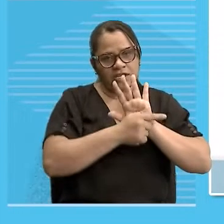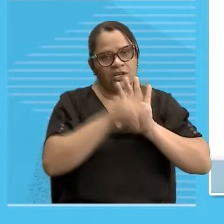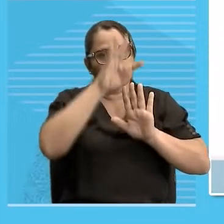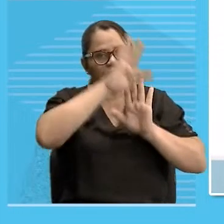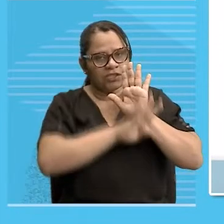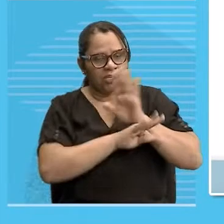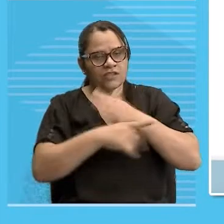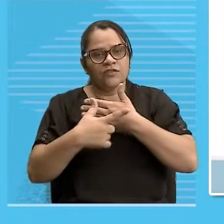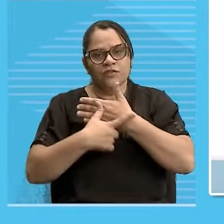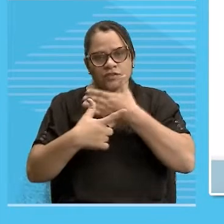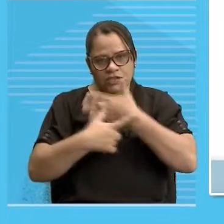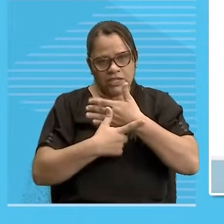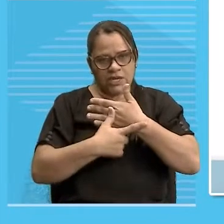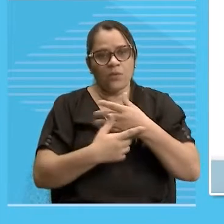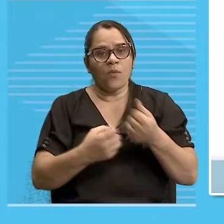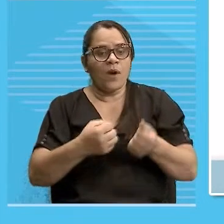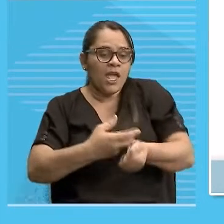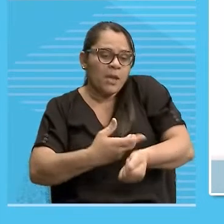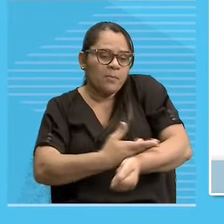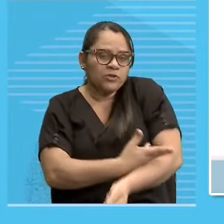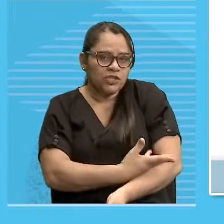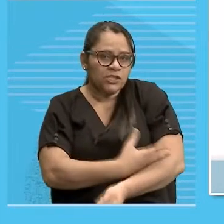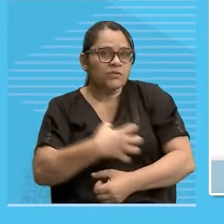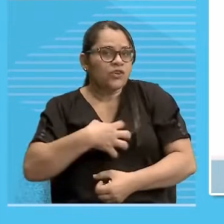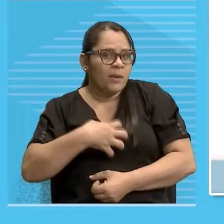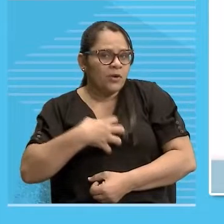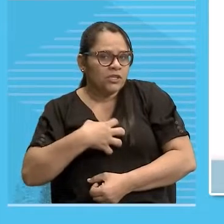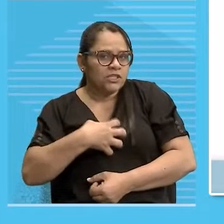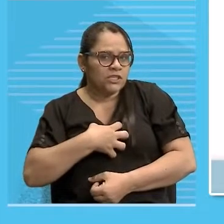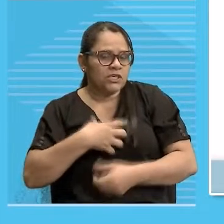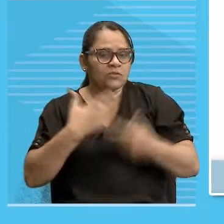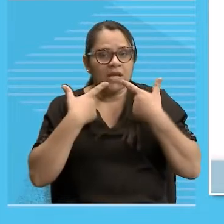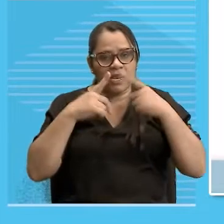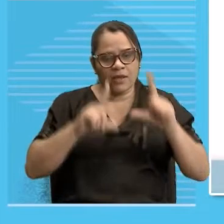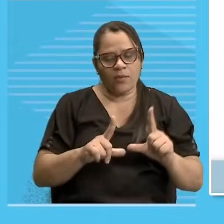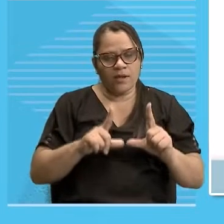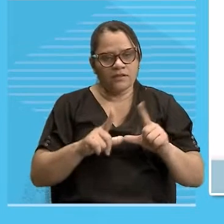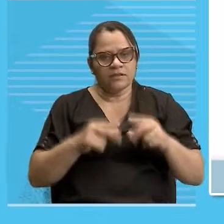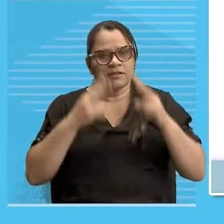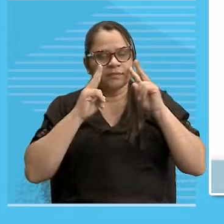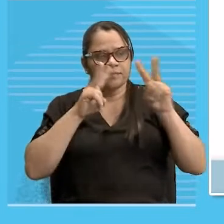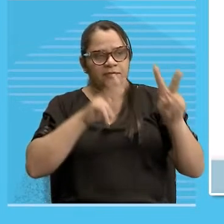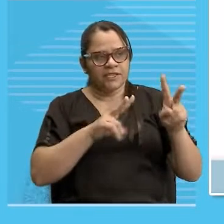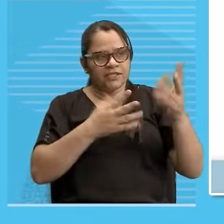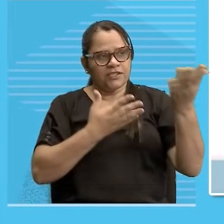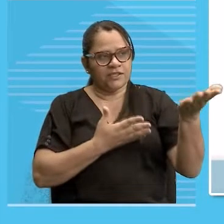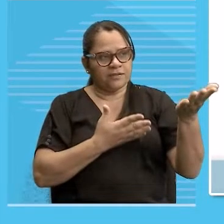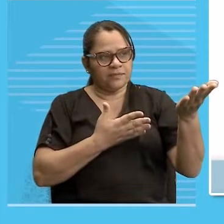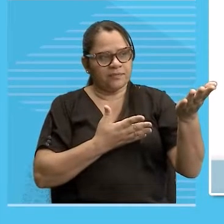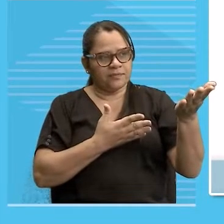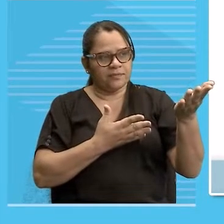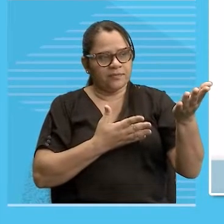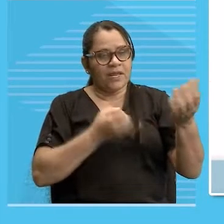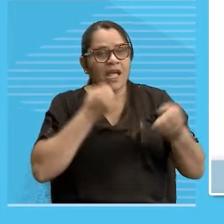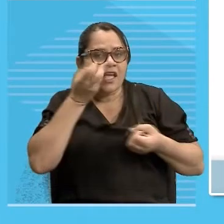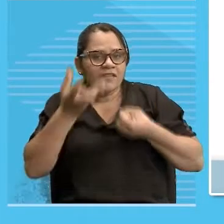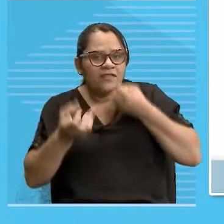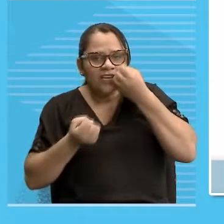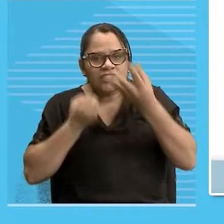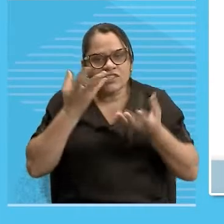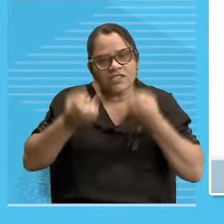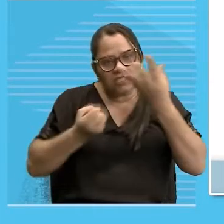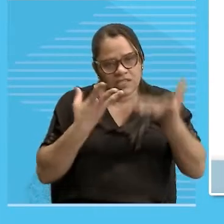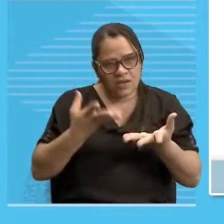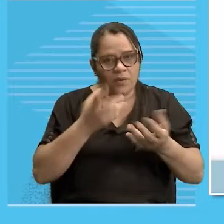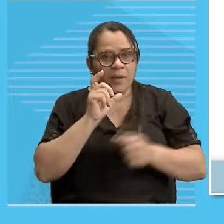a função emotiva ou expressiva da linguagem. Sim, querido estudante. A interjeição é um elemento muito forte,